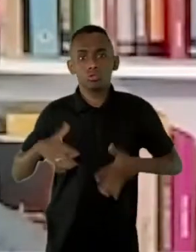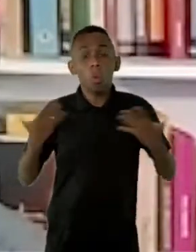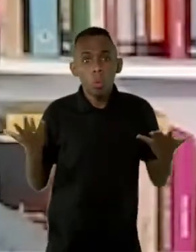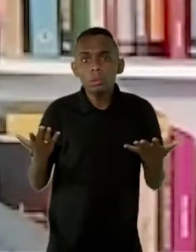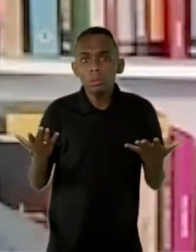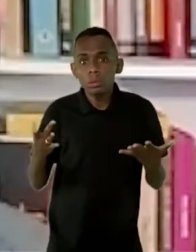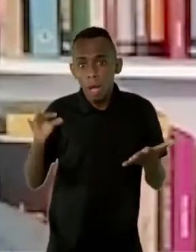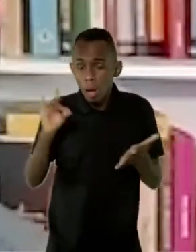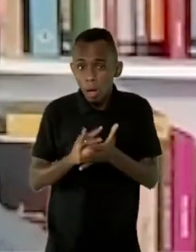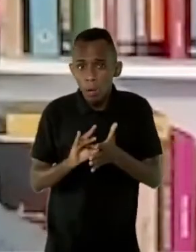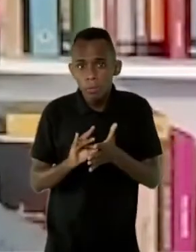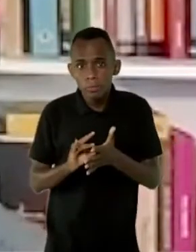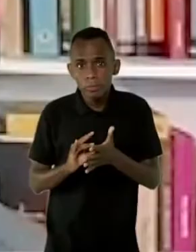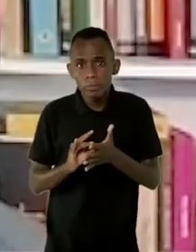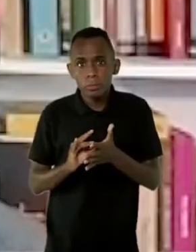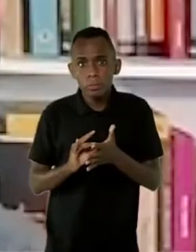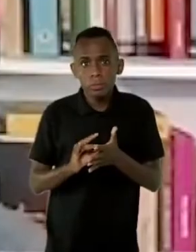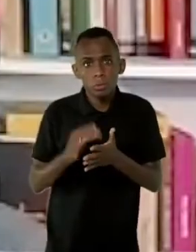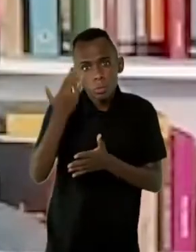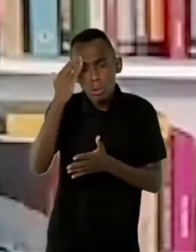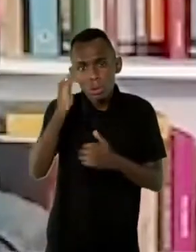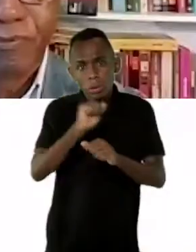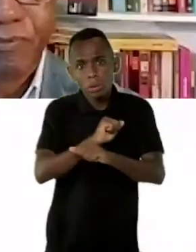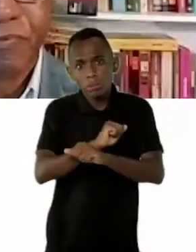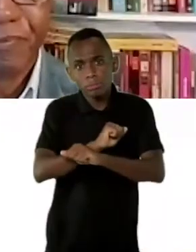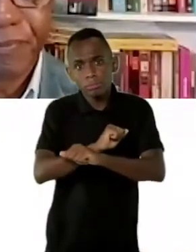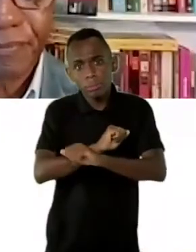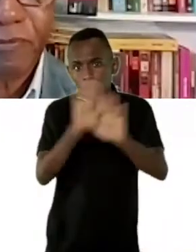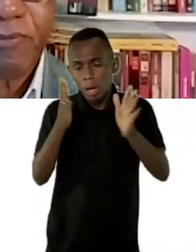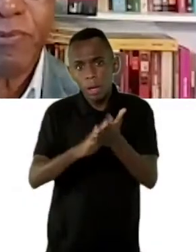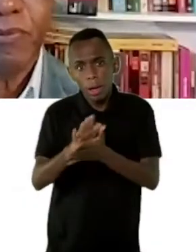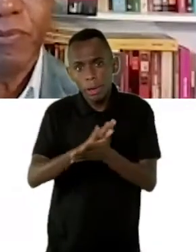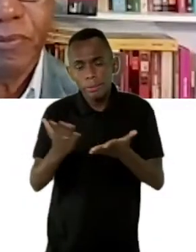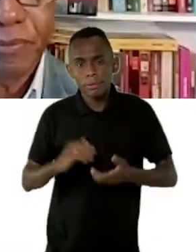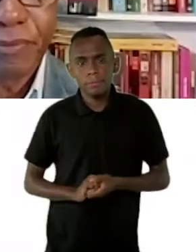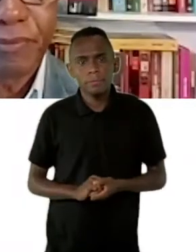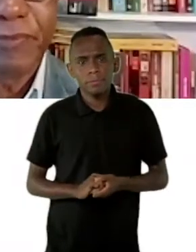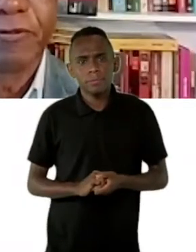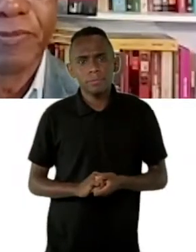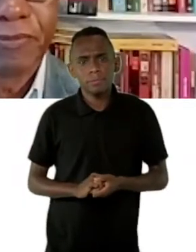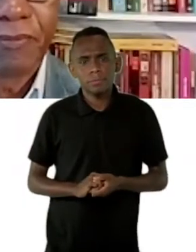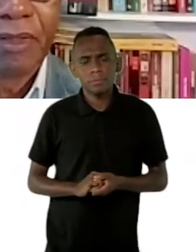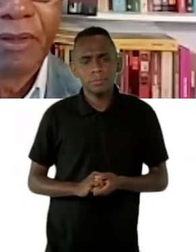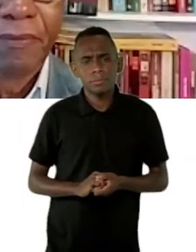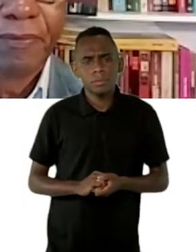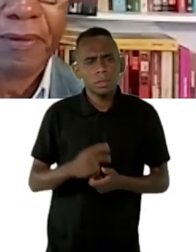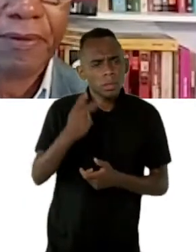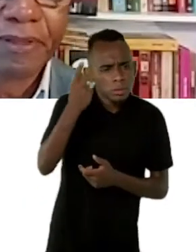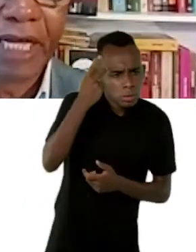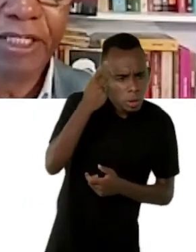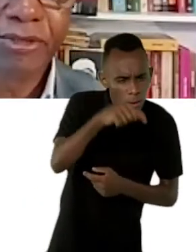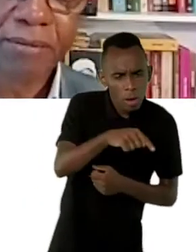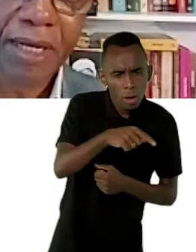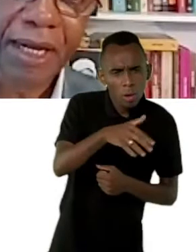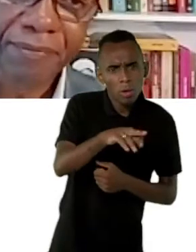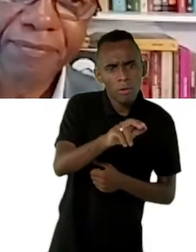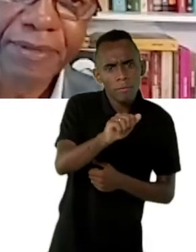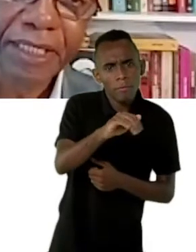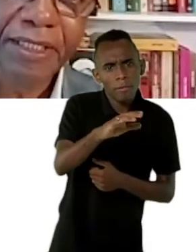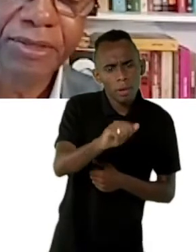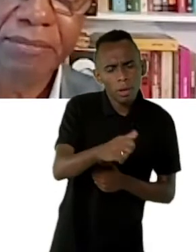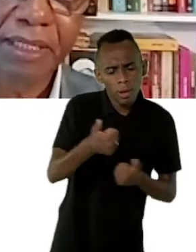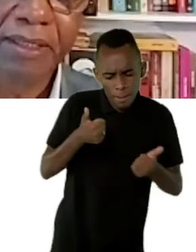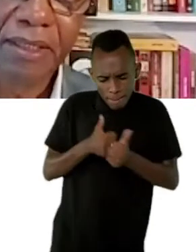desnorteada, né? Ficou desnorteada. Franca é relativamente perto de Sacramento, né? Tem isso, né? Tem isso